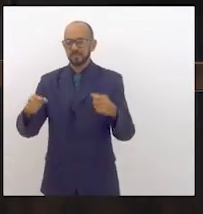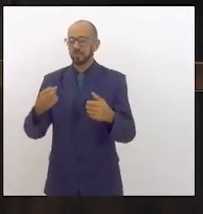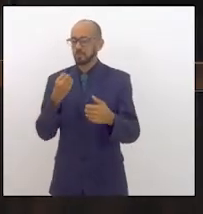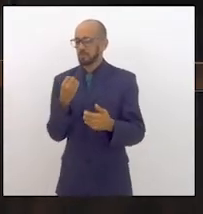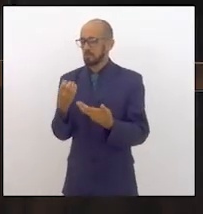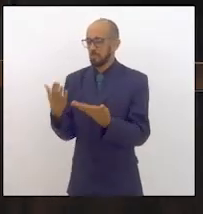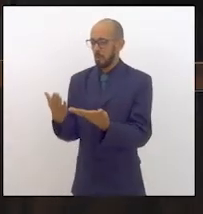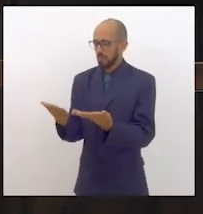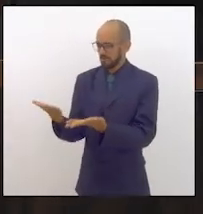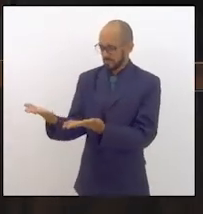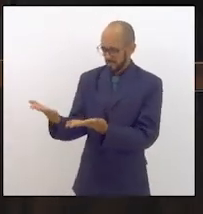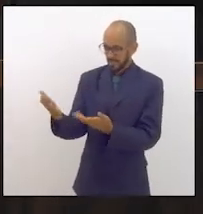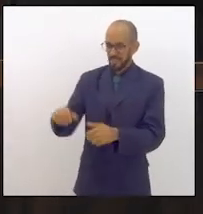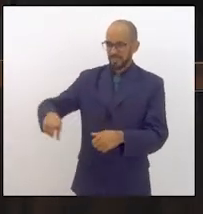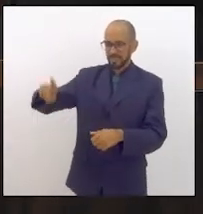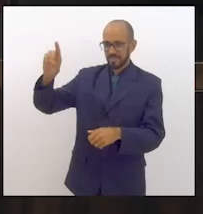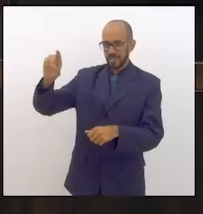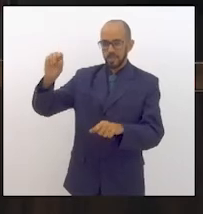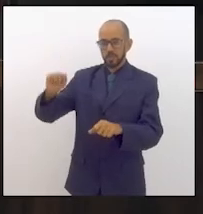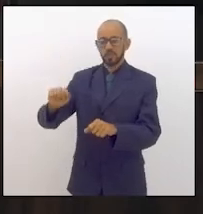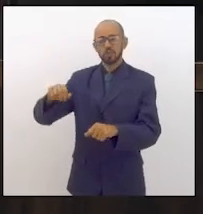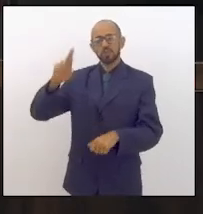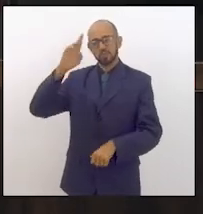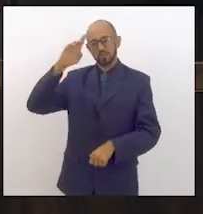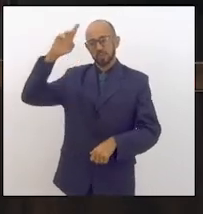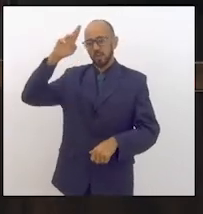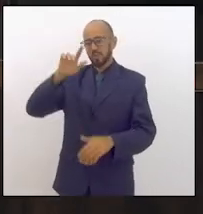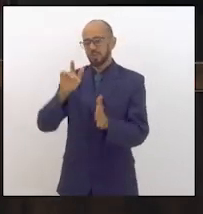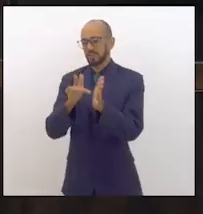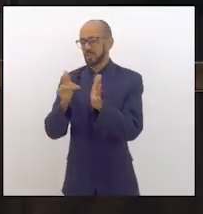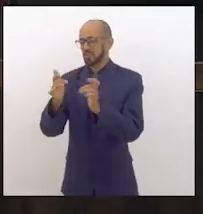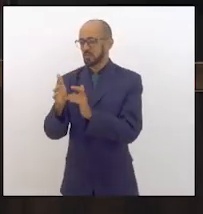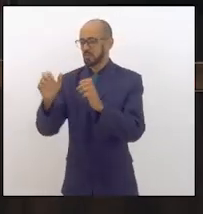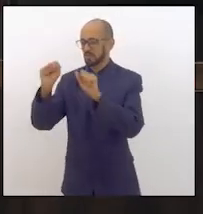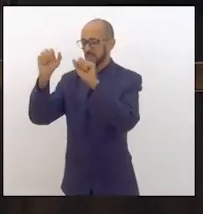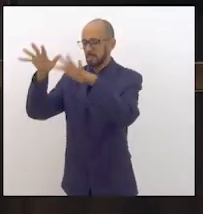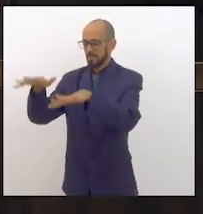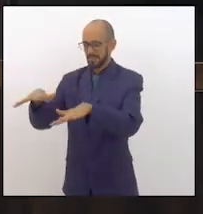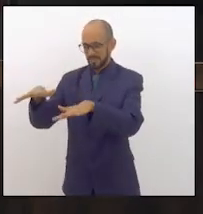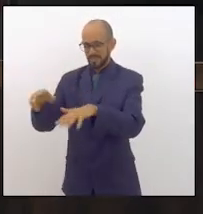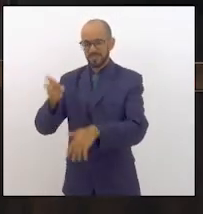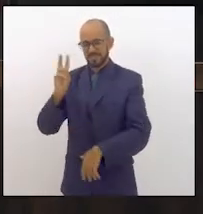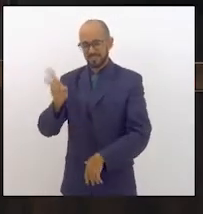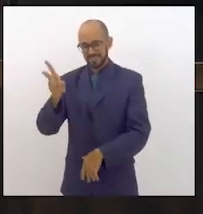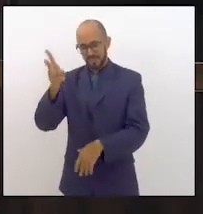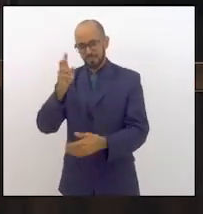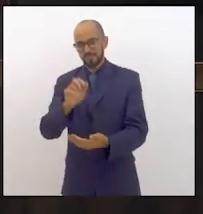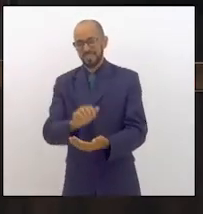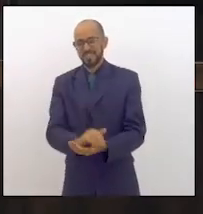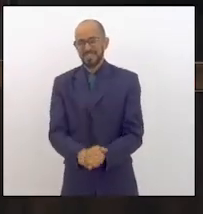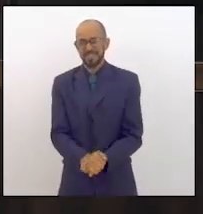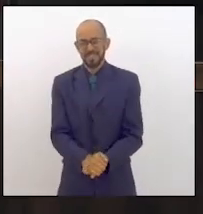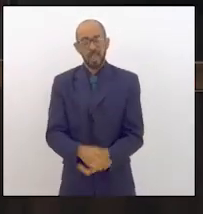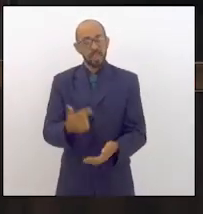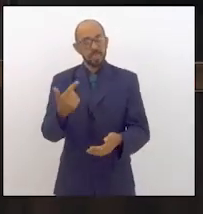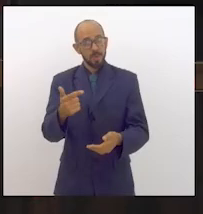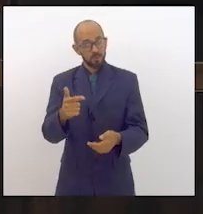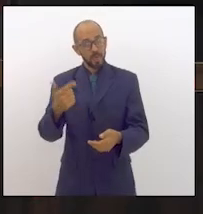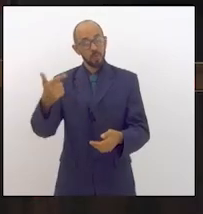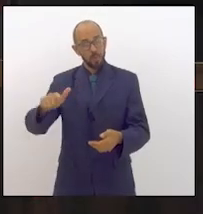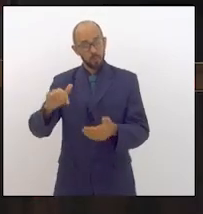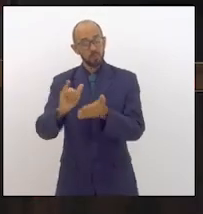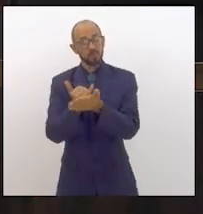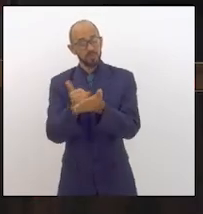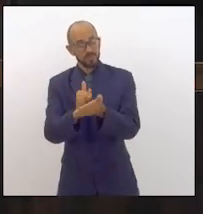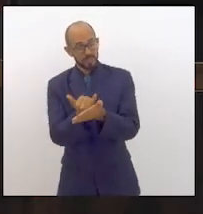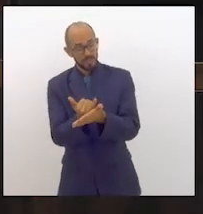Deus todo-poderoso nosso senhor Jesus Cristo ilumine e te abençoe sempre não havendo mais oradores